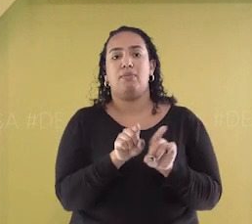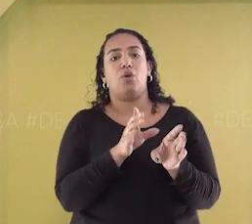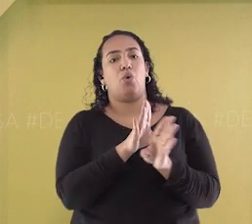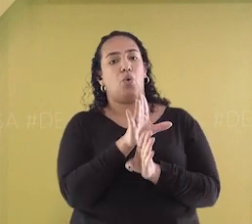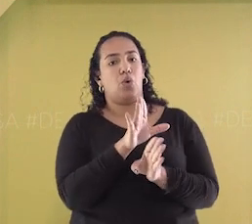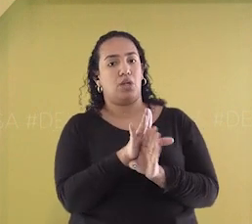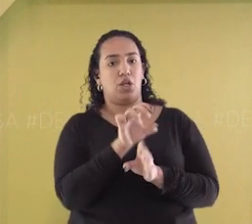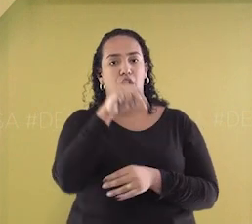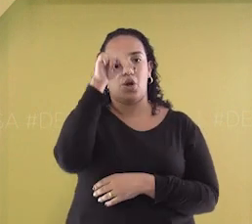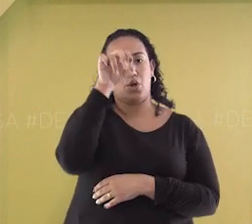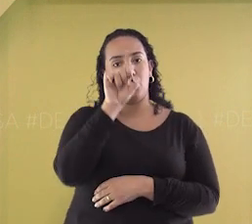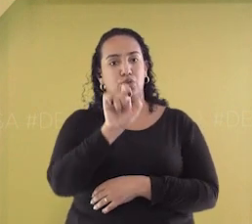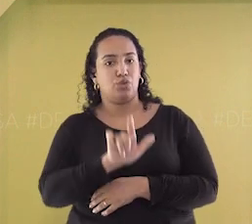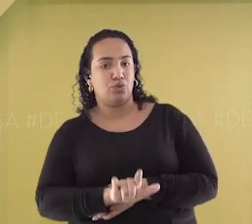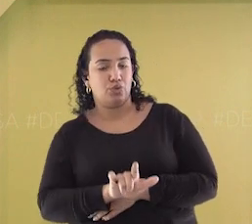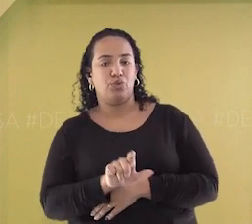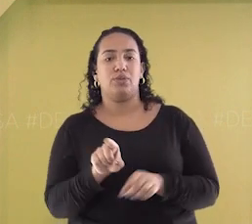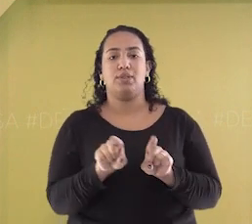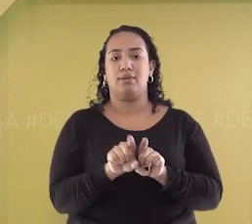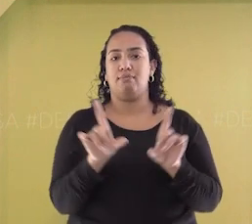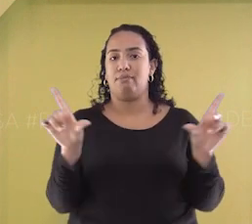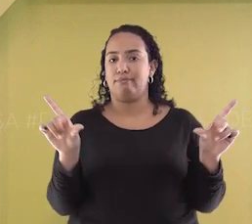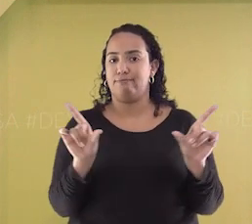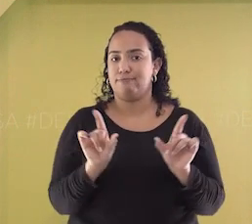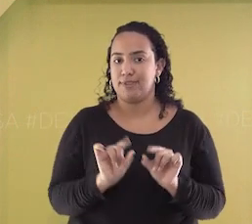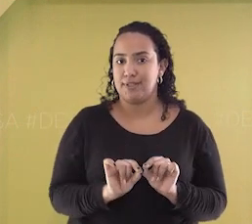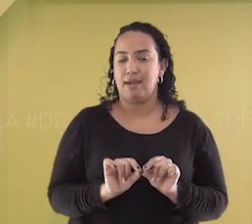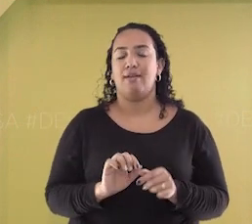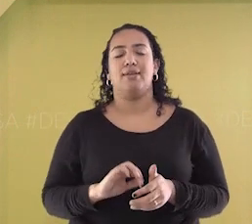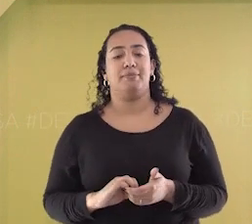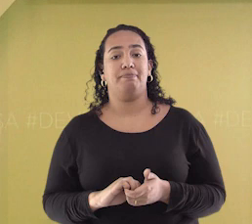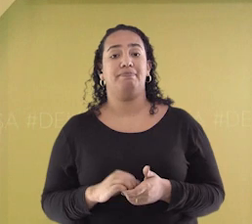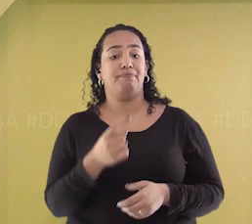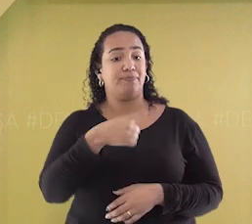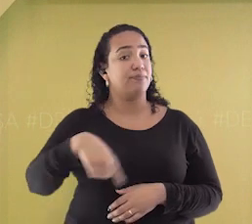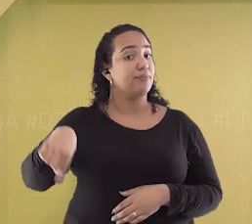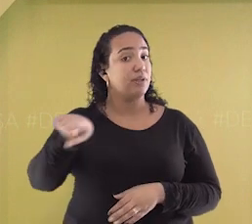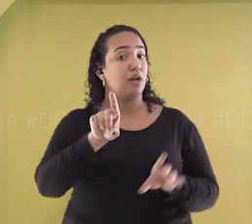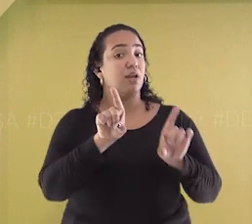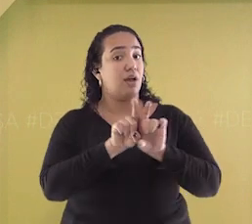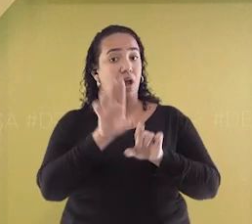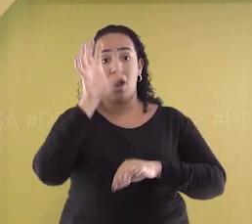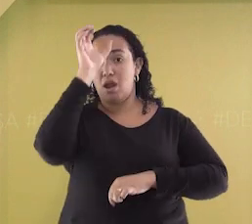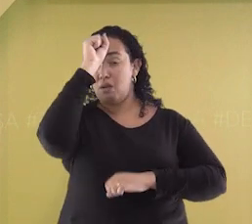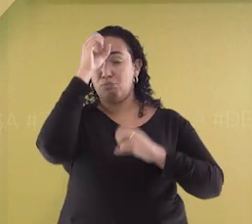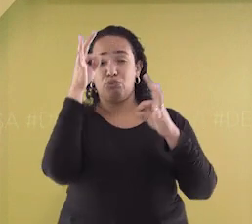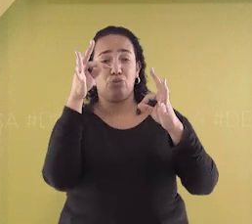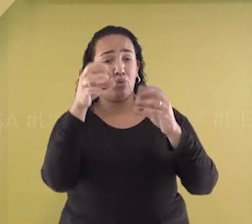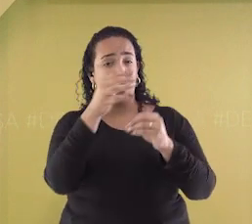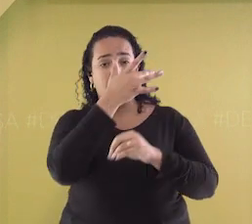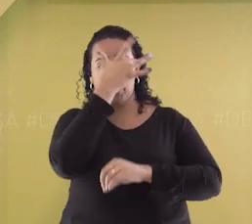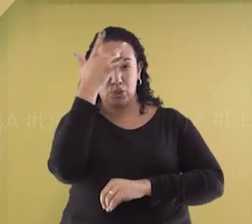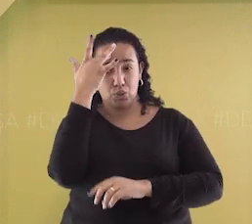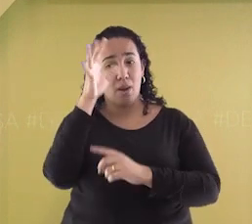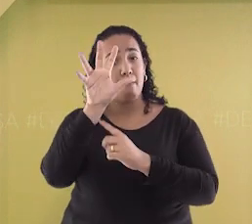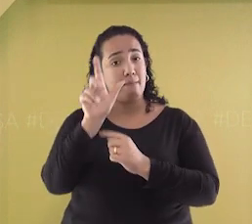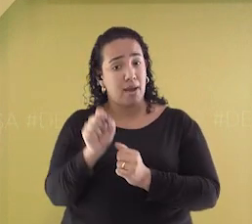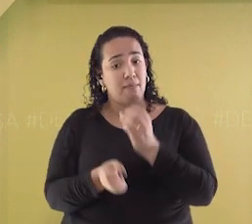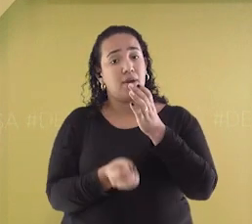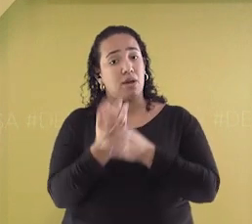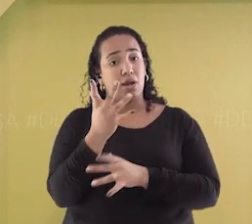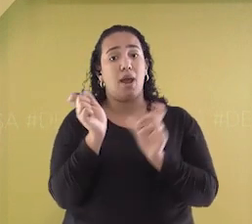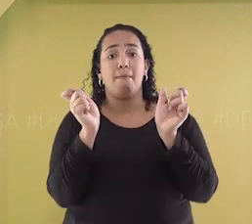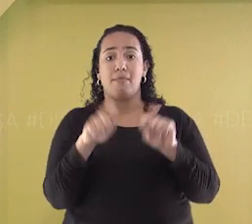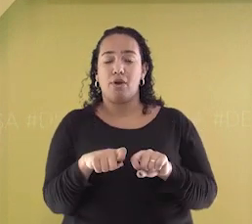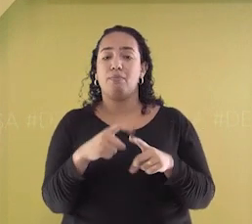legenda, a orientação, a projeção e a escala. Vimos também que todos podem criar